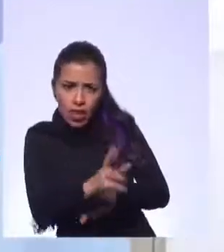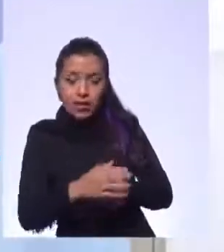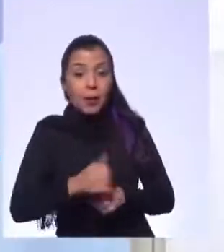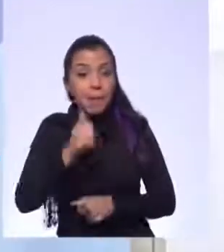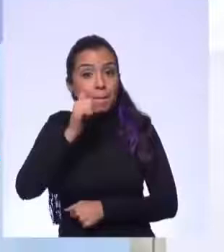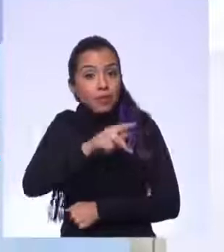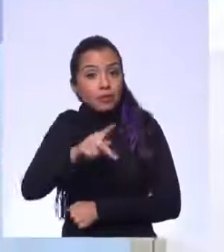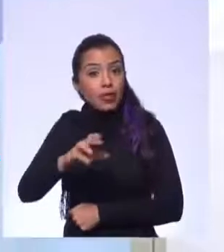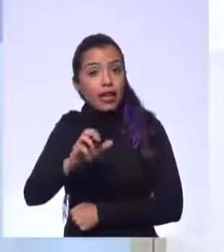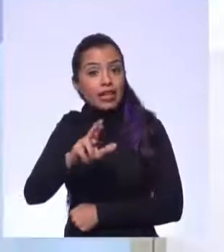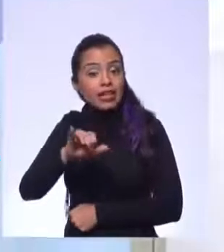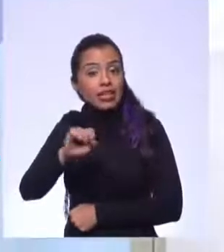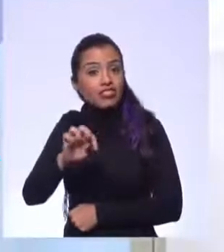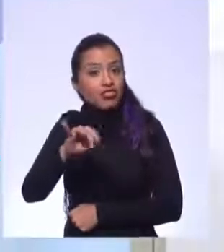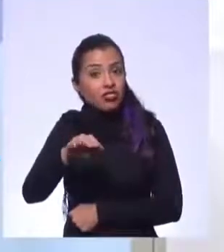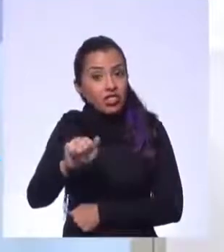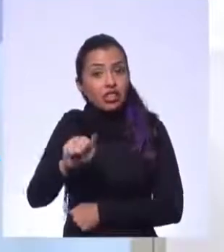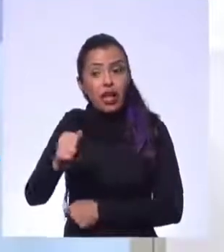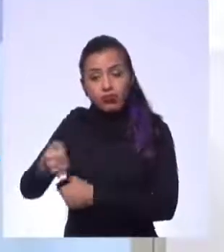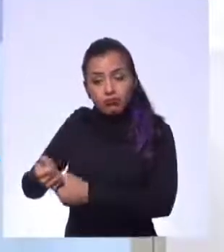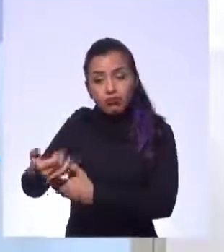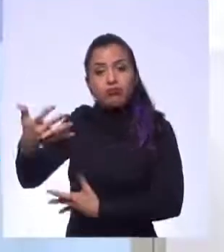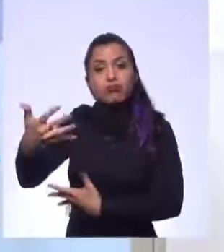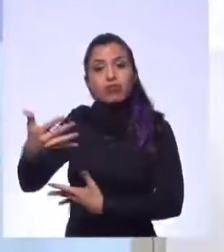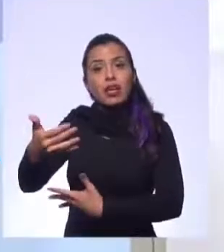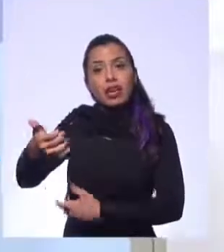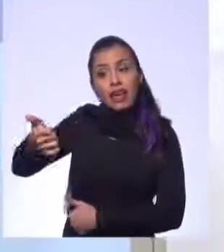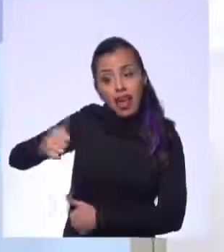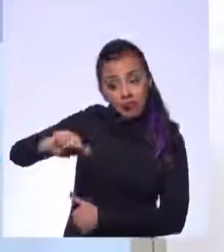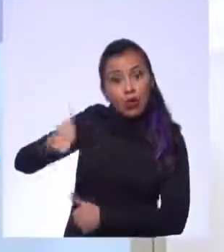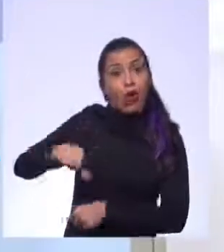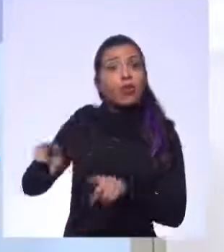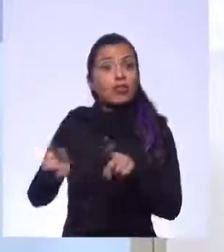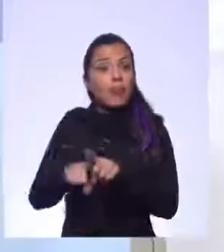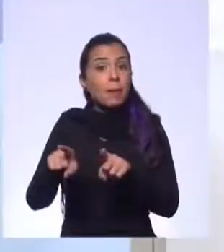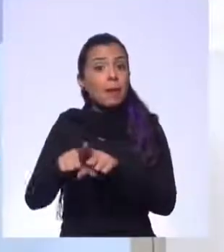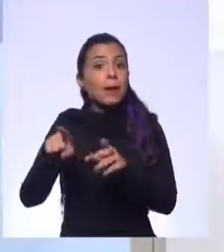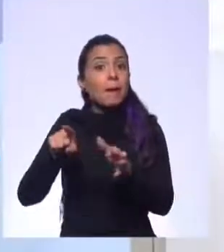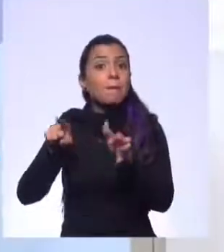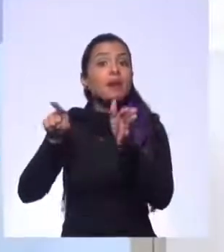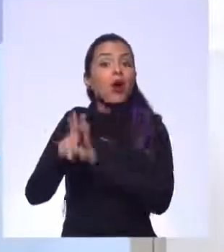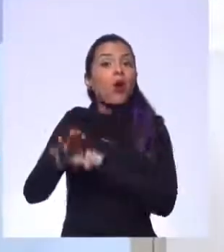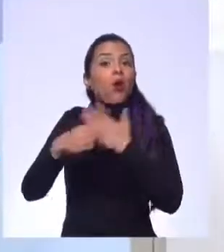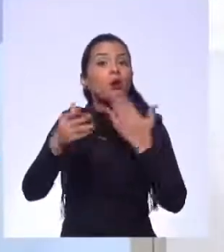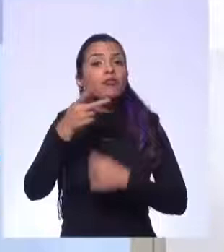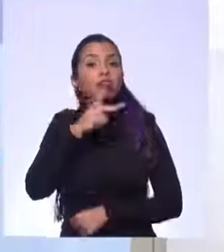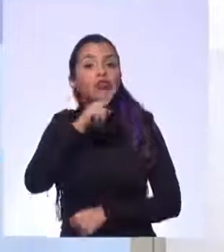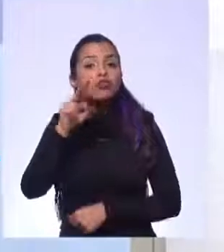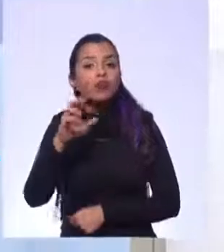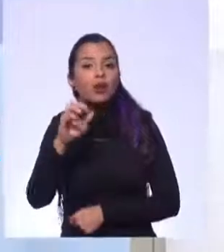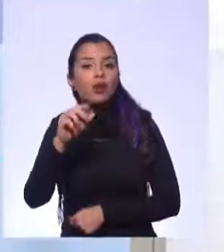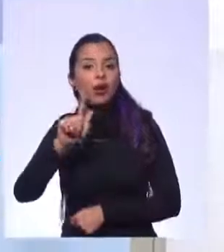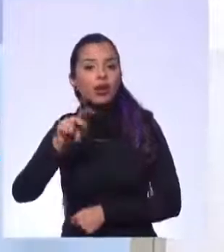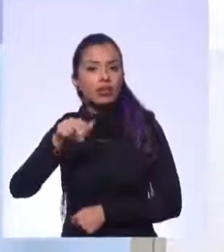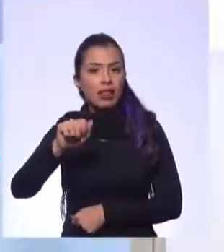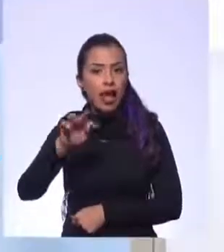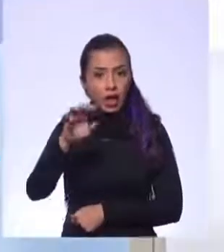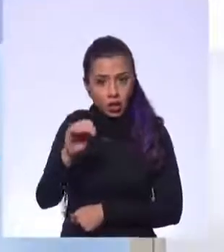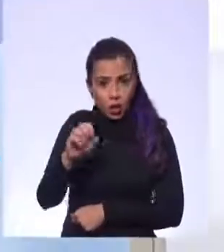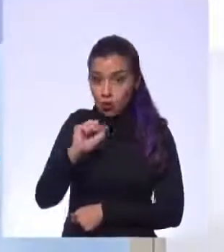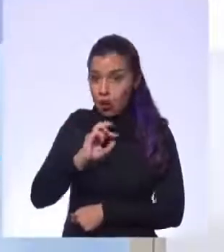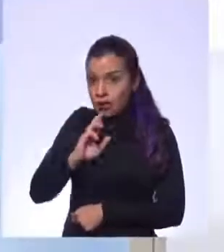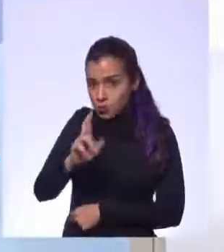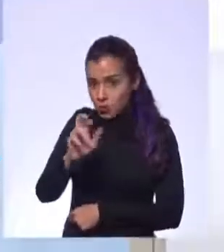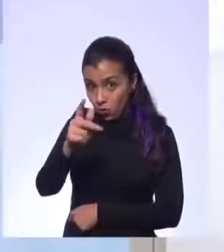Cristina escreveu no chat e também na avaliação ela fez uma pergunta. Quando eu for falar de cognatos, eu respondo a sua pergunta, tá